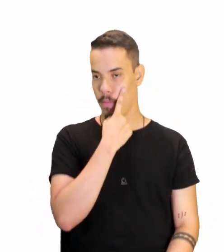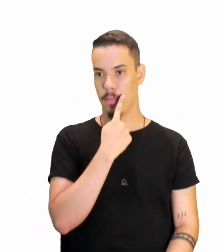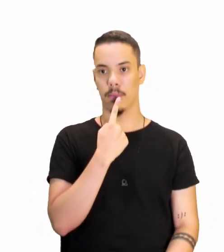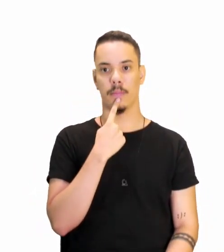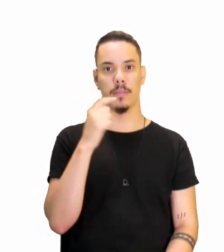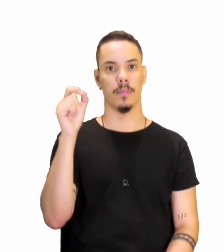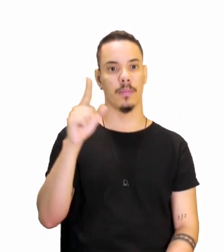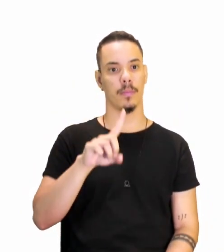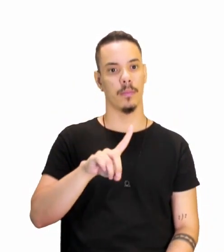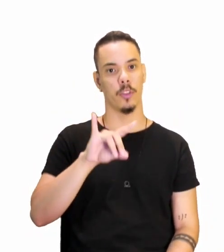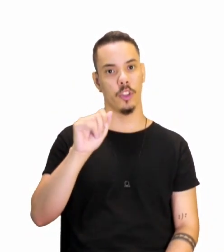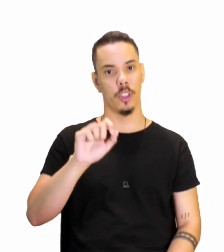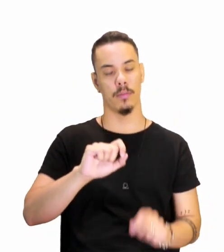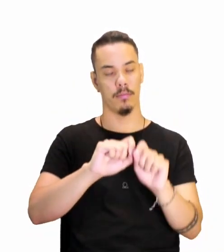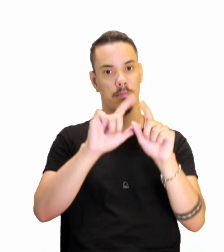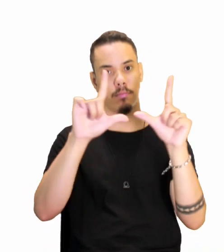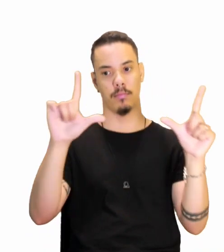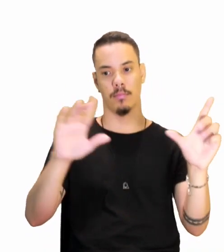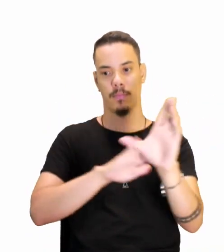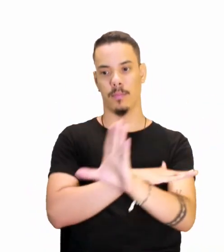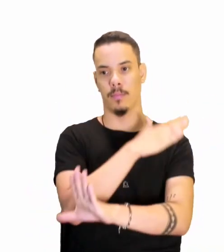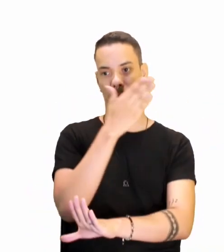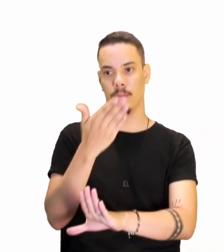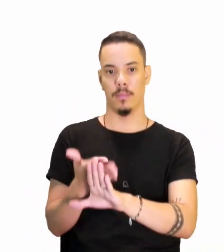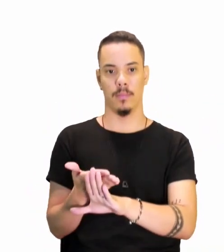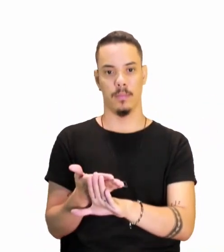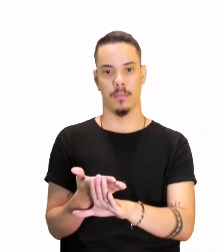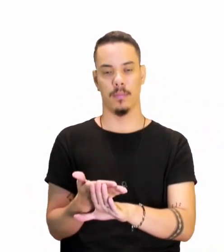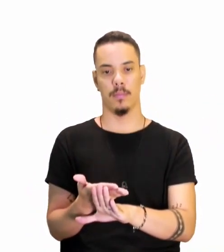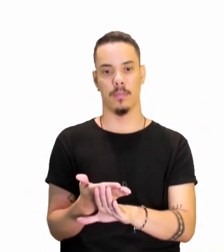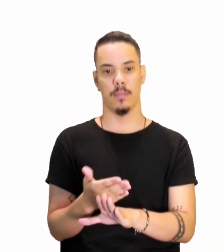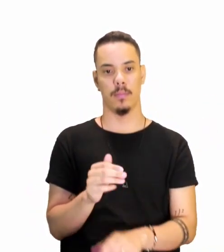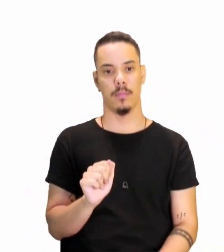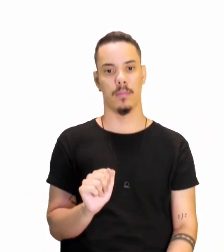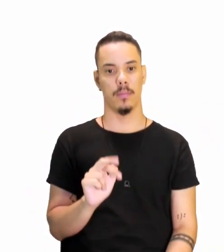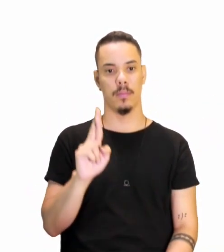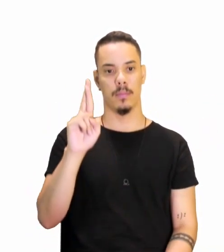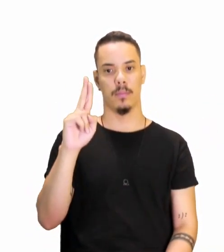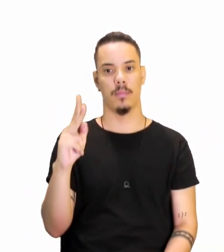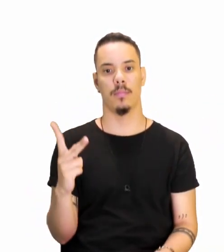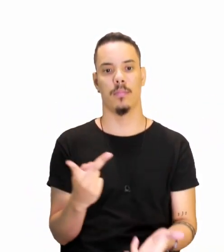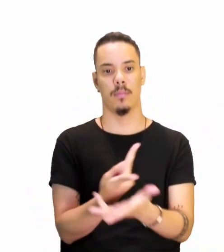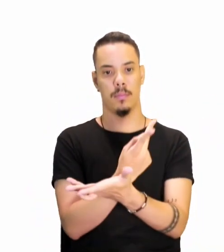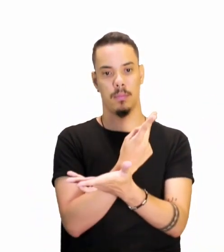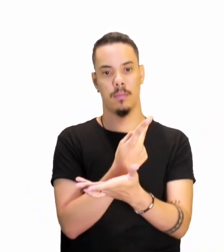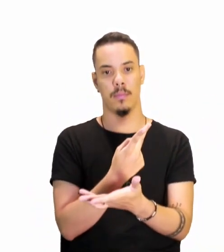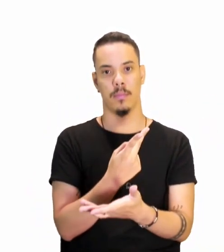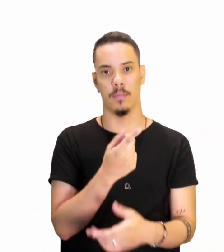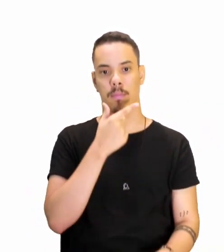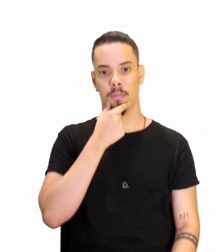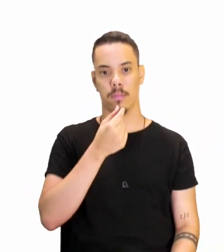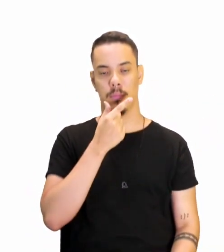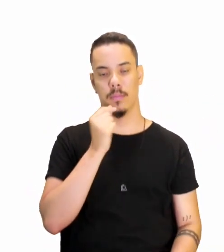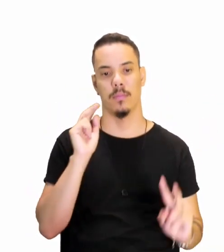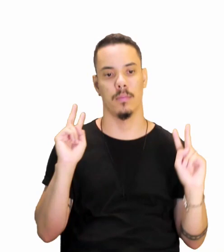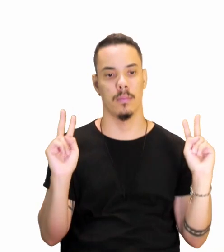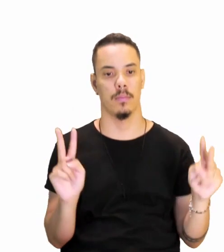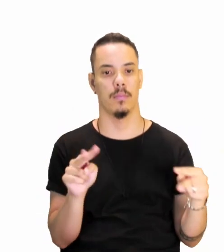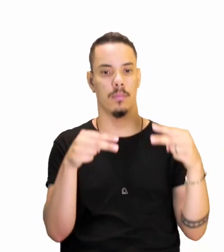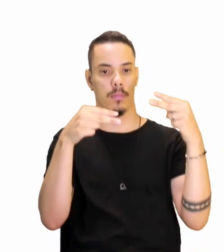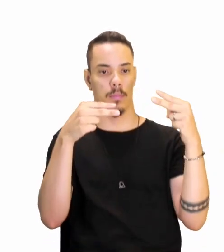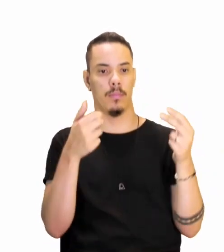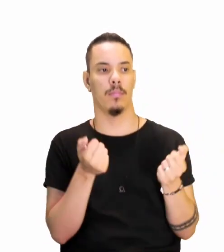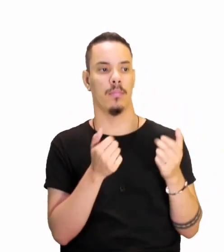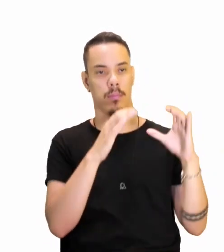dia, enquanto com gentil descortesia, o ar que fresco ardones te namora, te espalha a